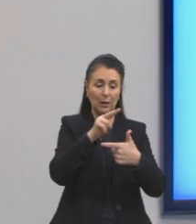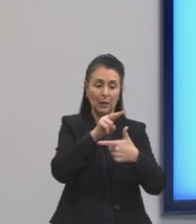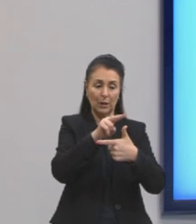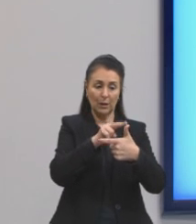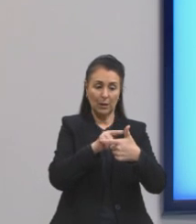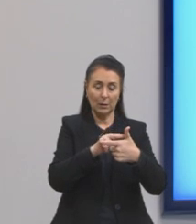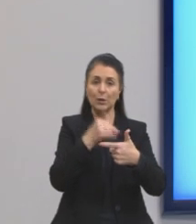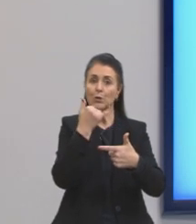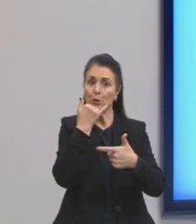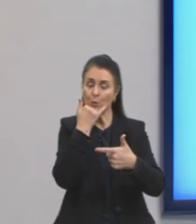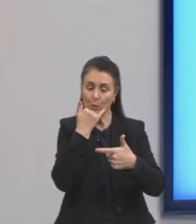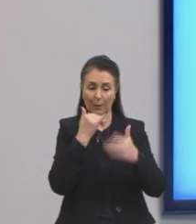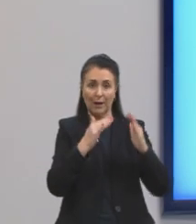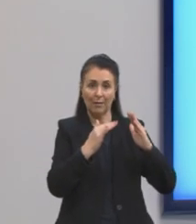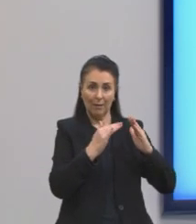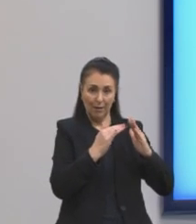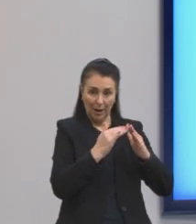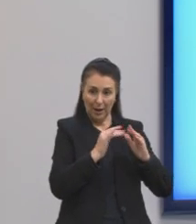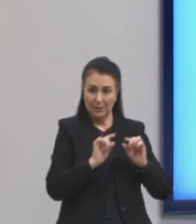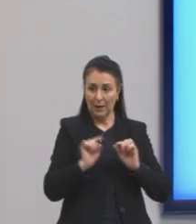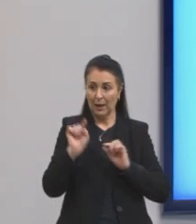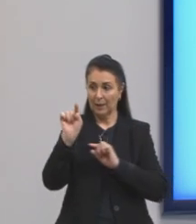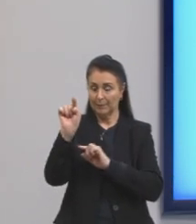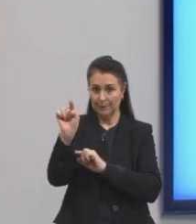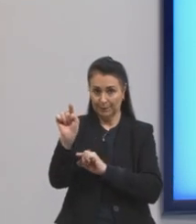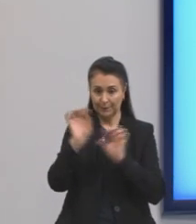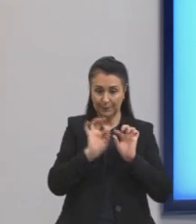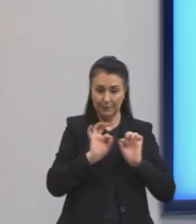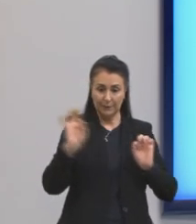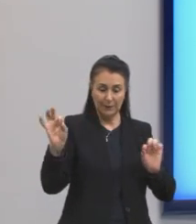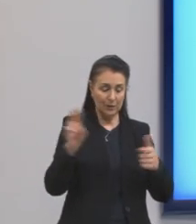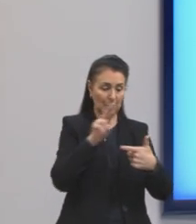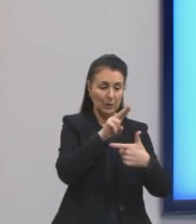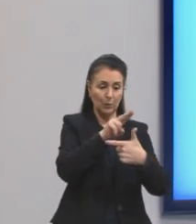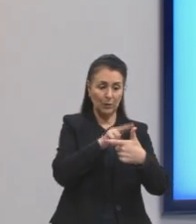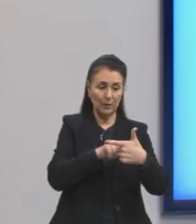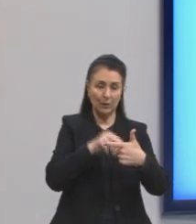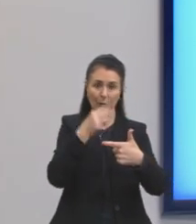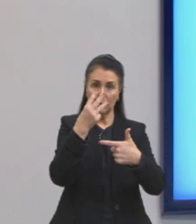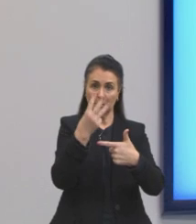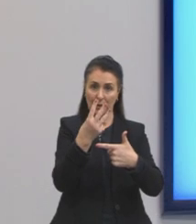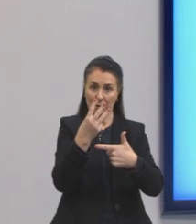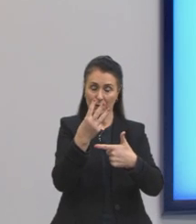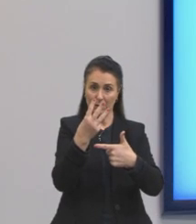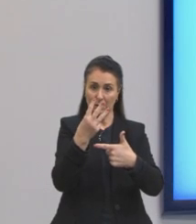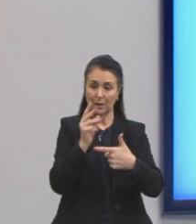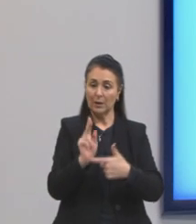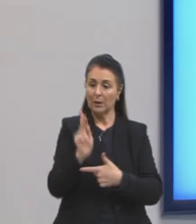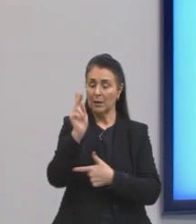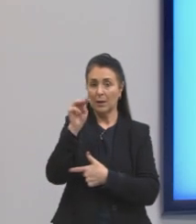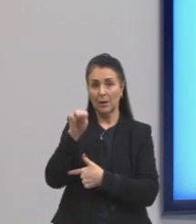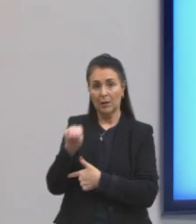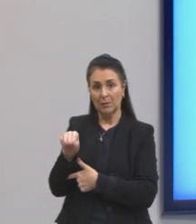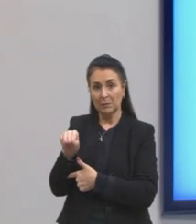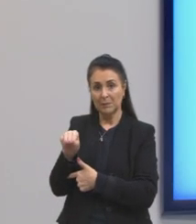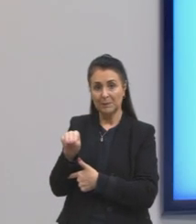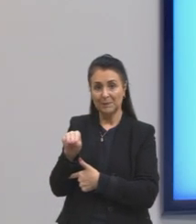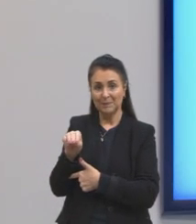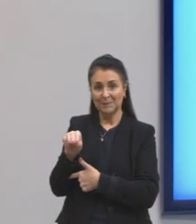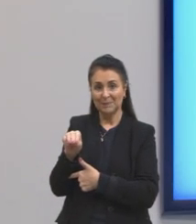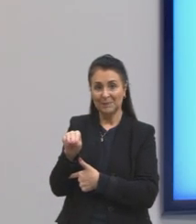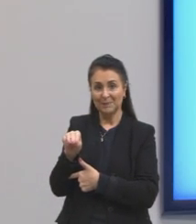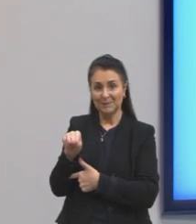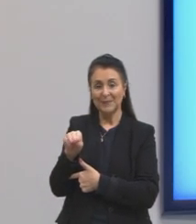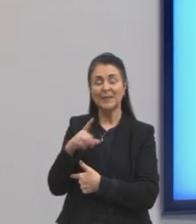então olhares da casa até esse ponto ou a medida desse cateto eh três e no caso 3 km que a unidade